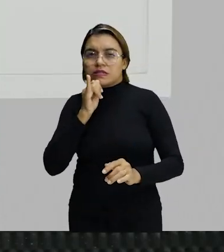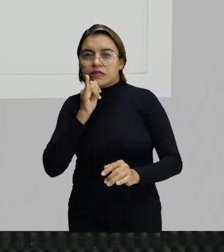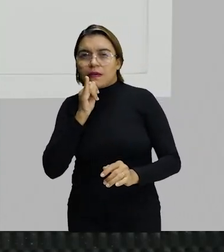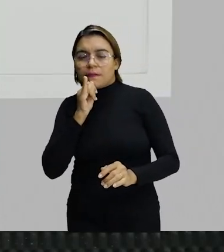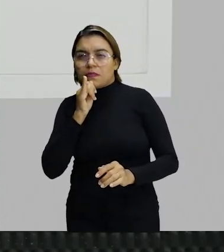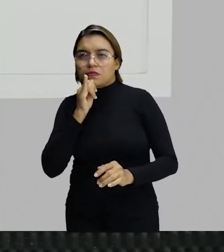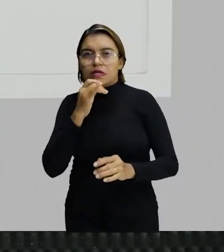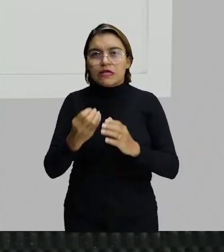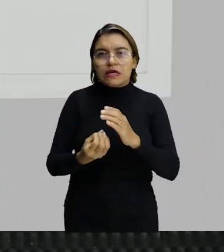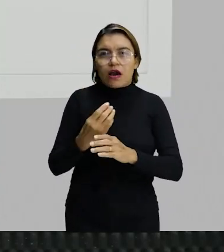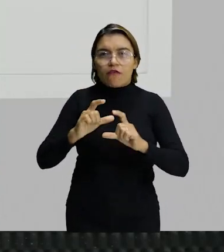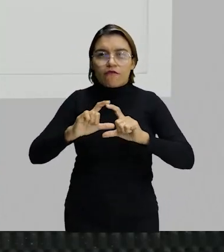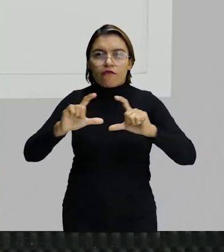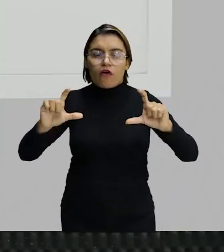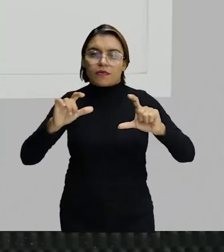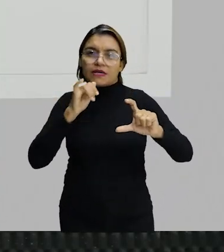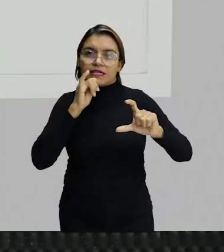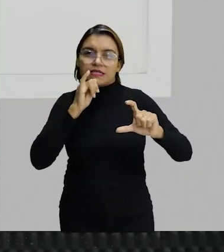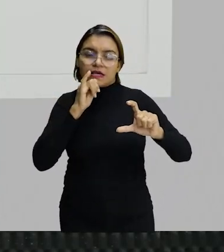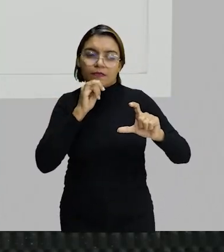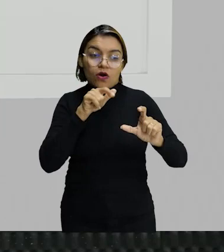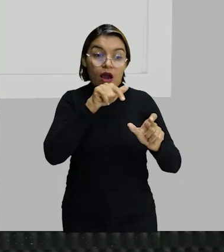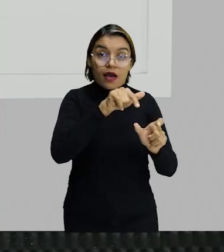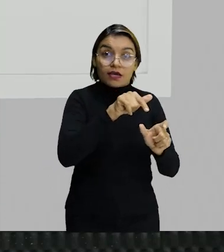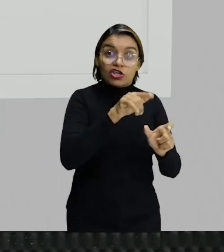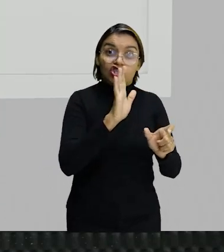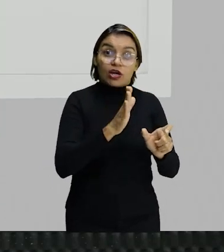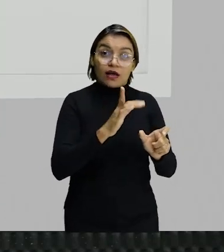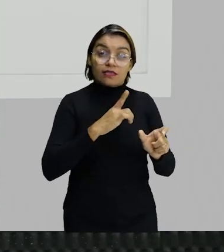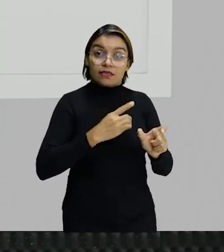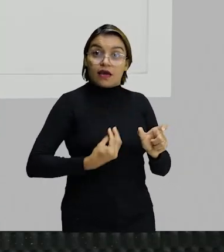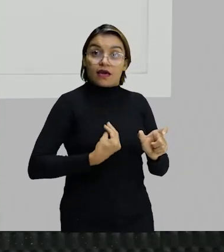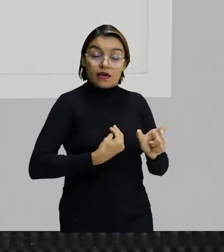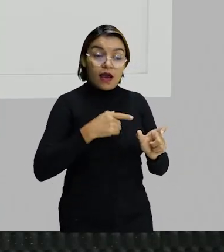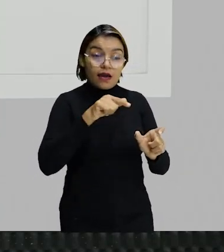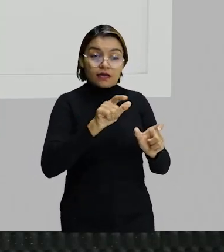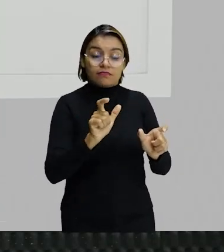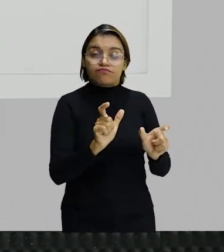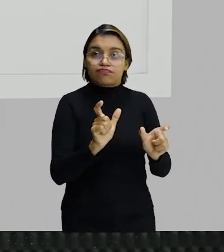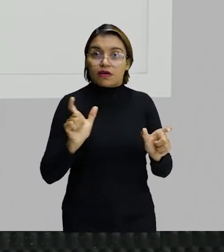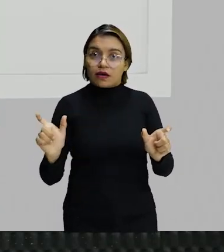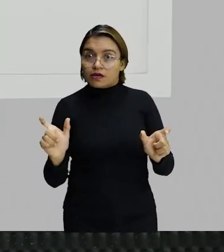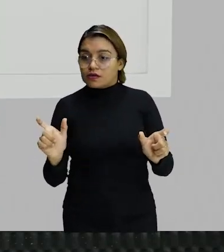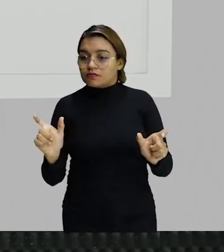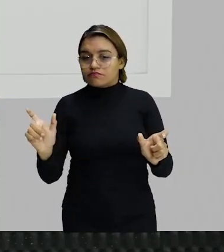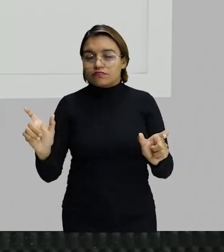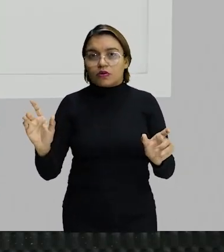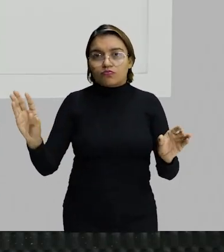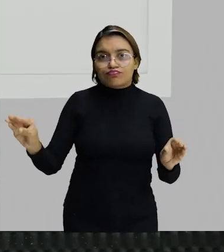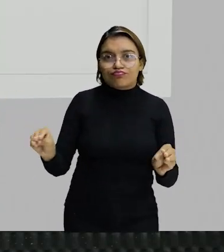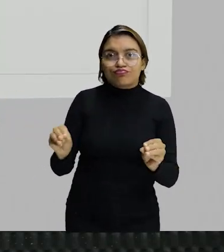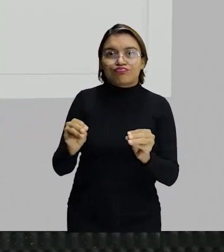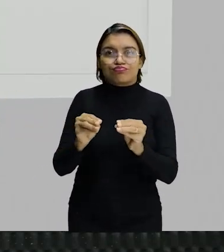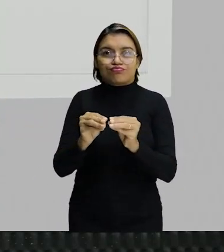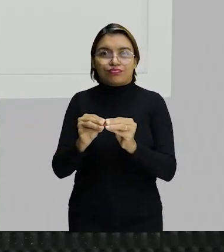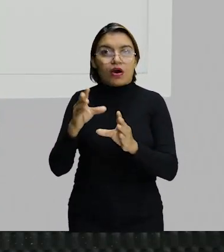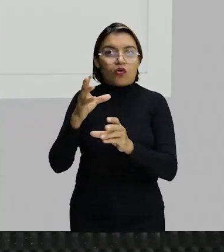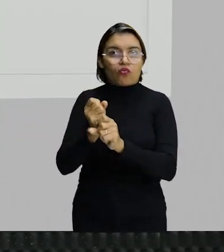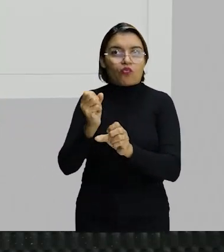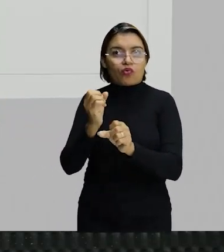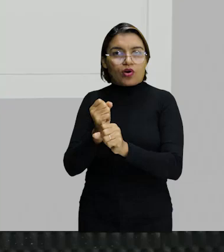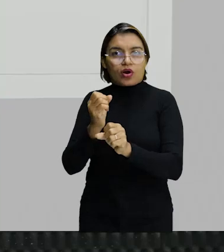já existe, você vai unir com uma outra e torná-la menor, tá? Mais aplicável, mais aprazível ao cálculo que